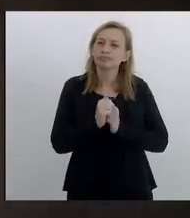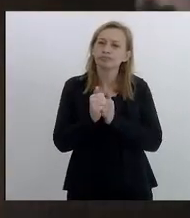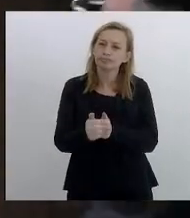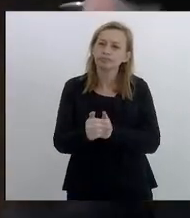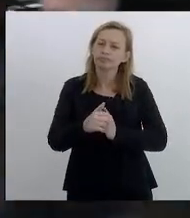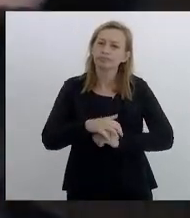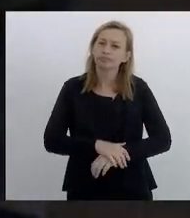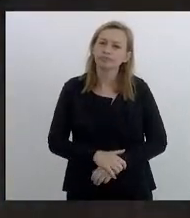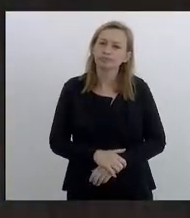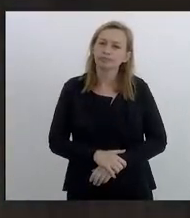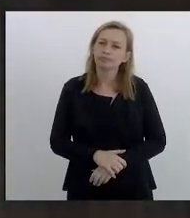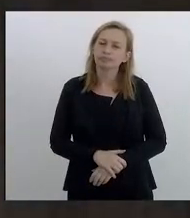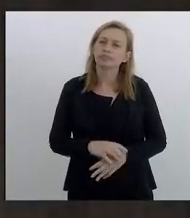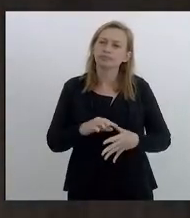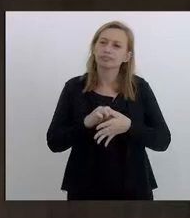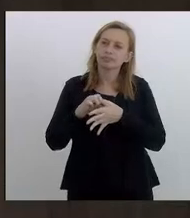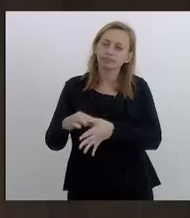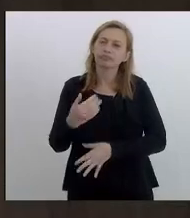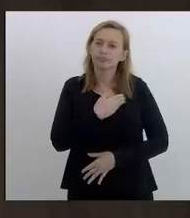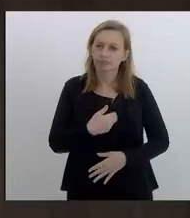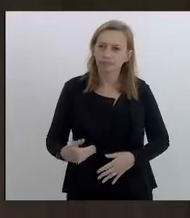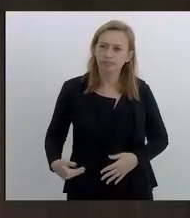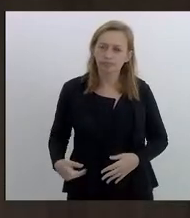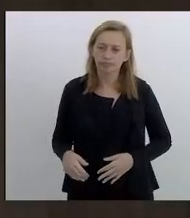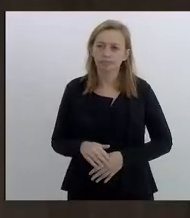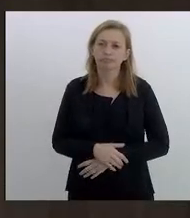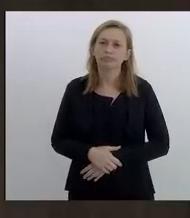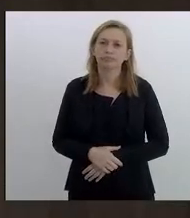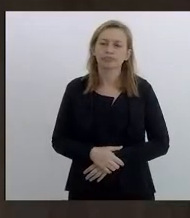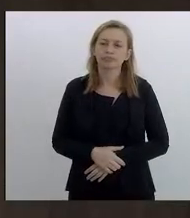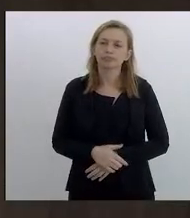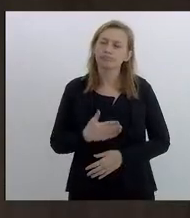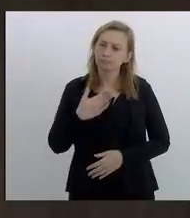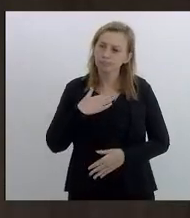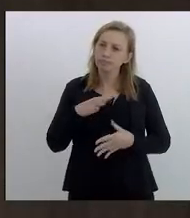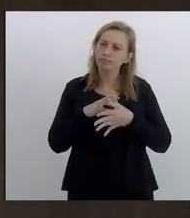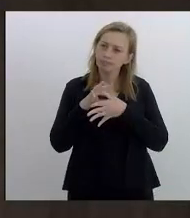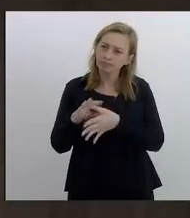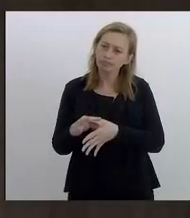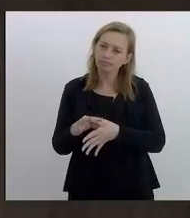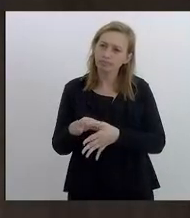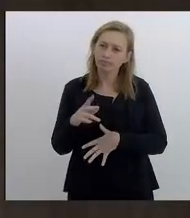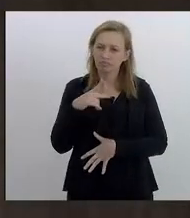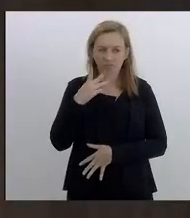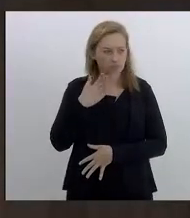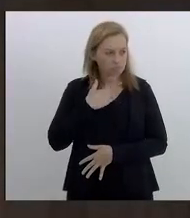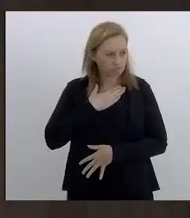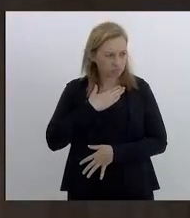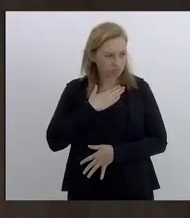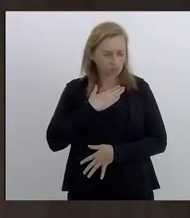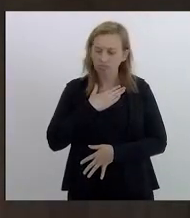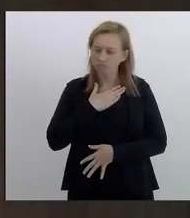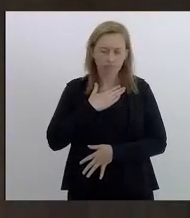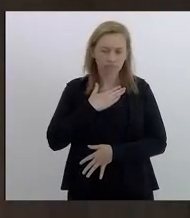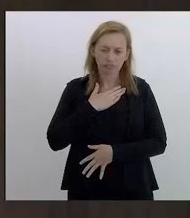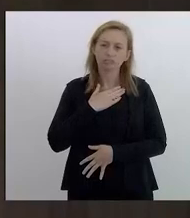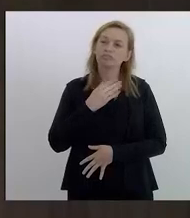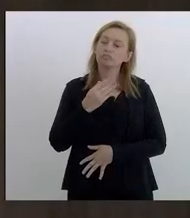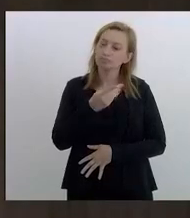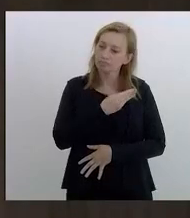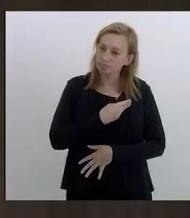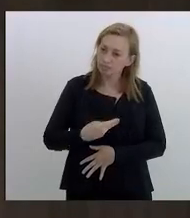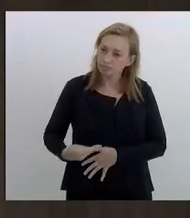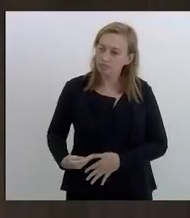encaminhamento como líder do governo. E o que o meu encaminhamento, eu não falo por mim, falo pelo governador